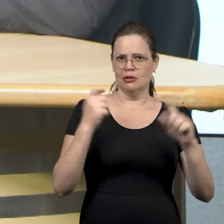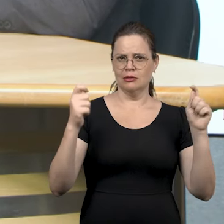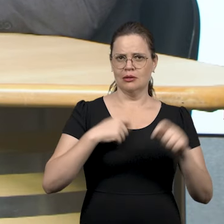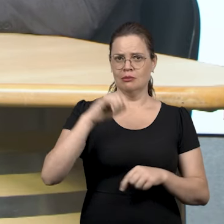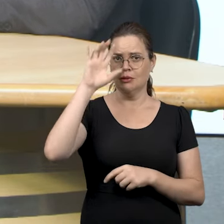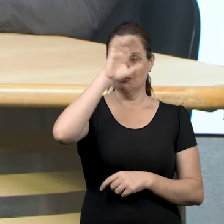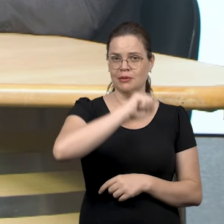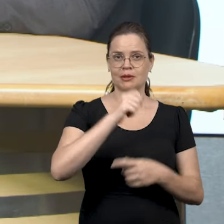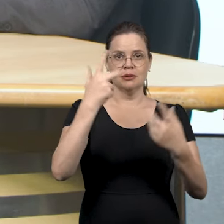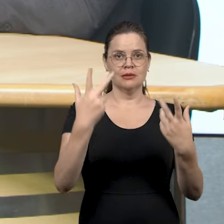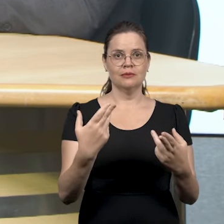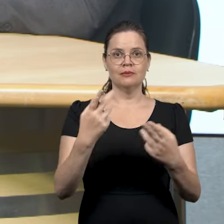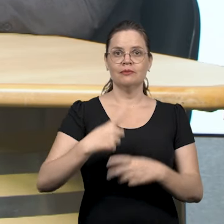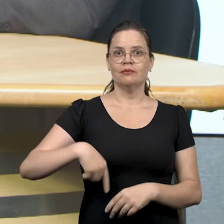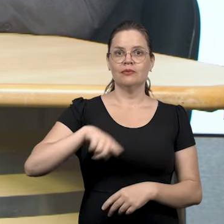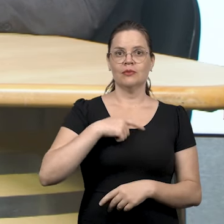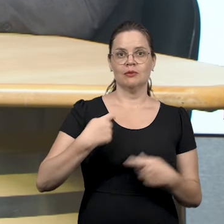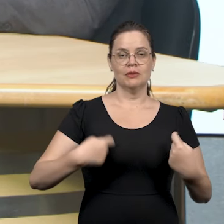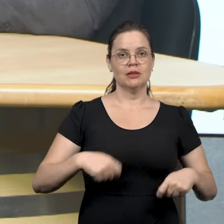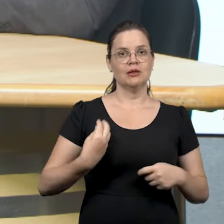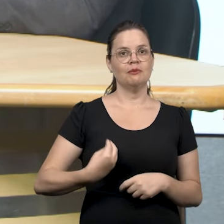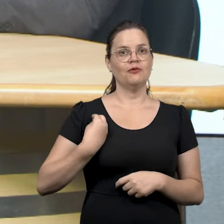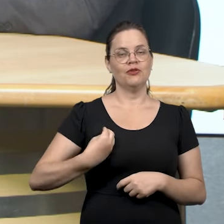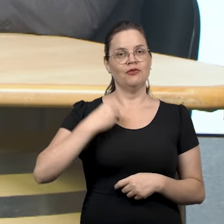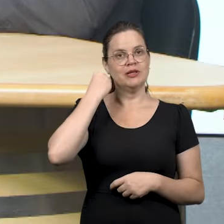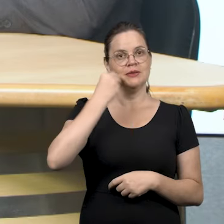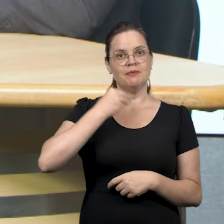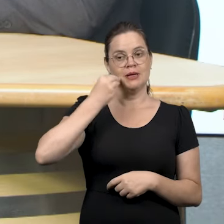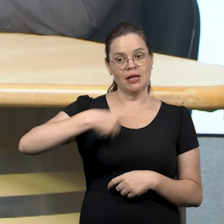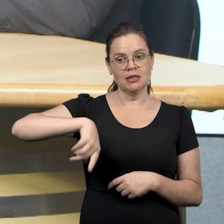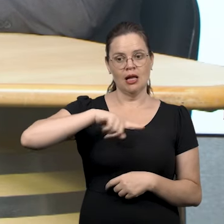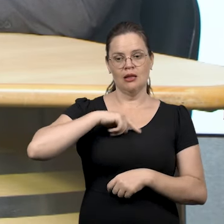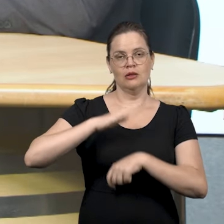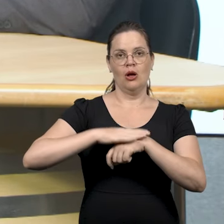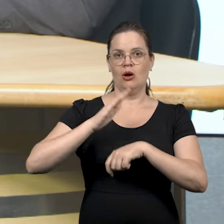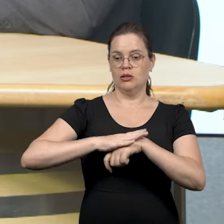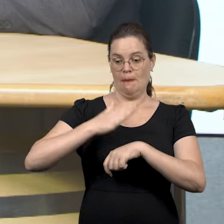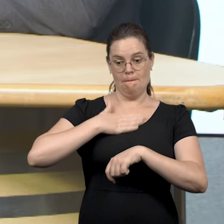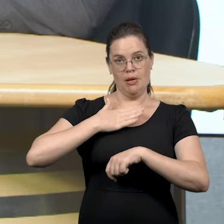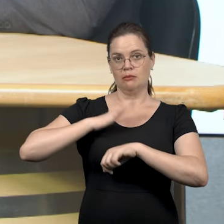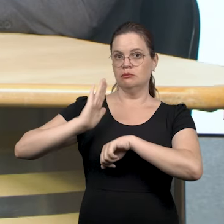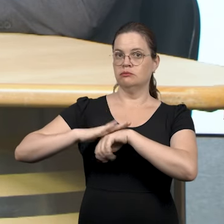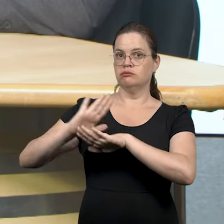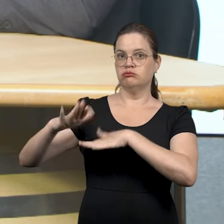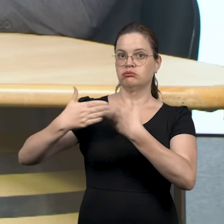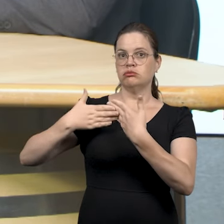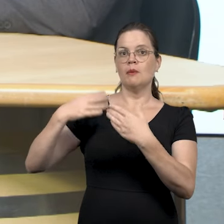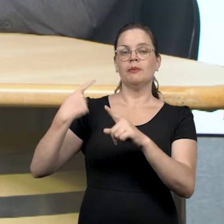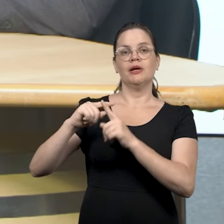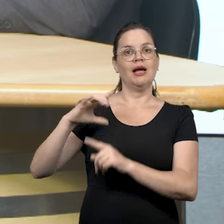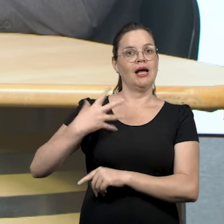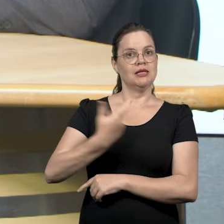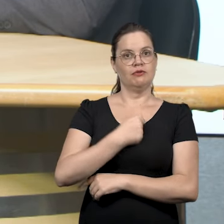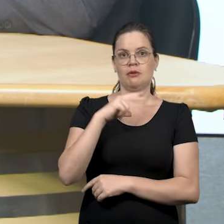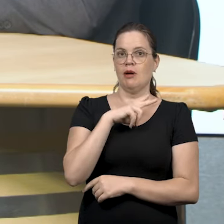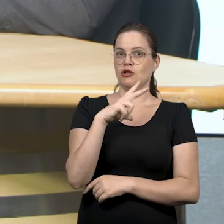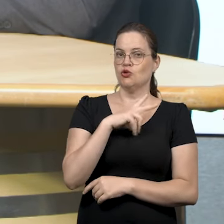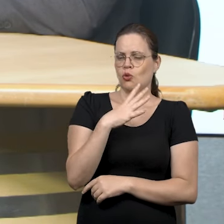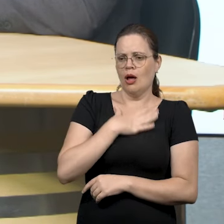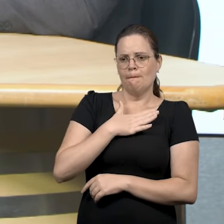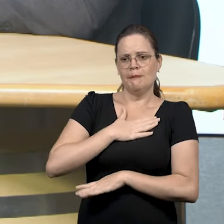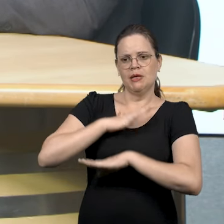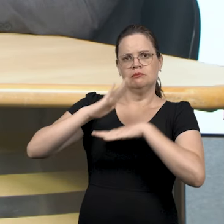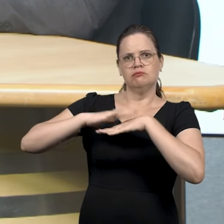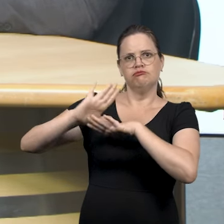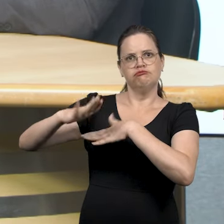né? Precisamos viver a nossa própria experiência. Sempre falamos que a salvação ela é pessoal.